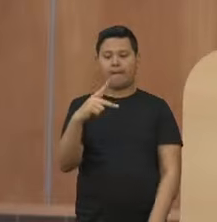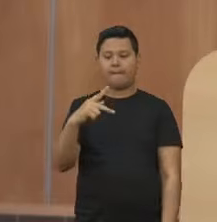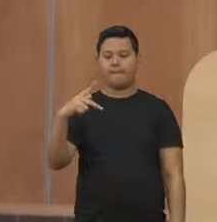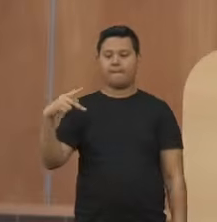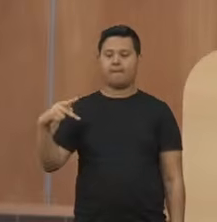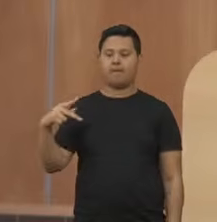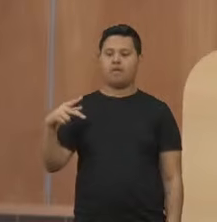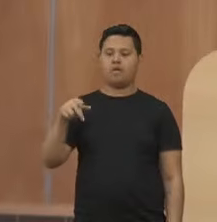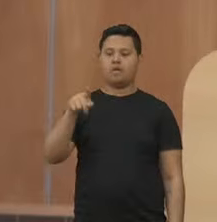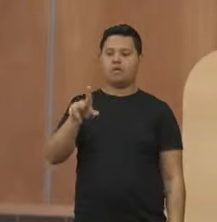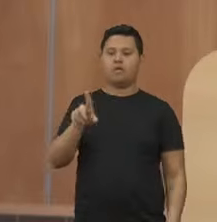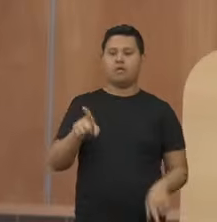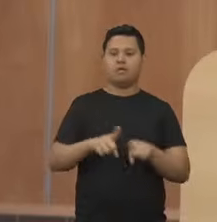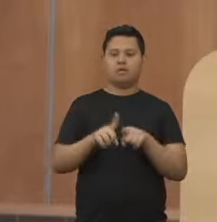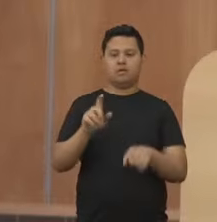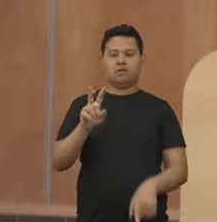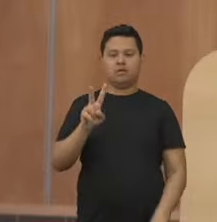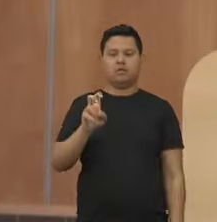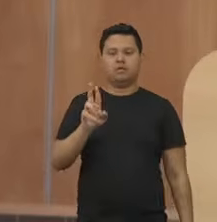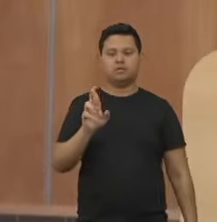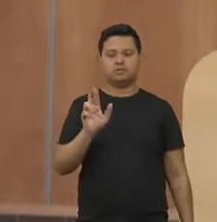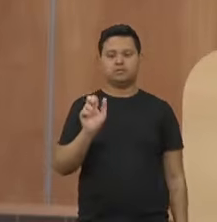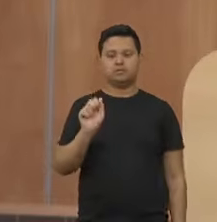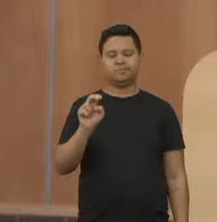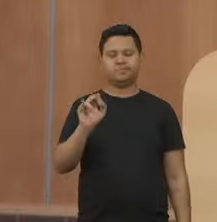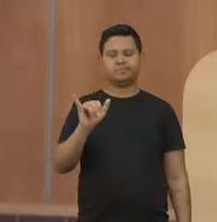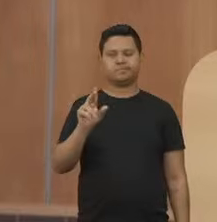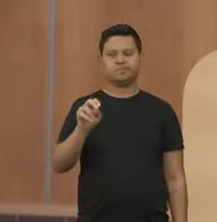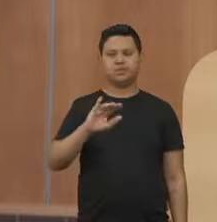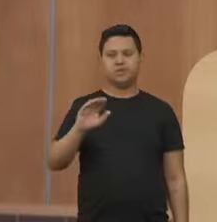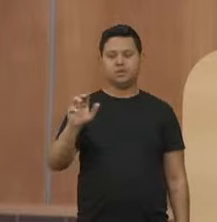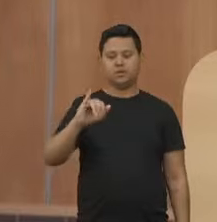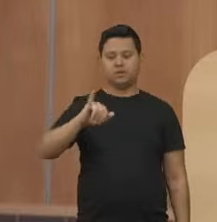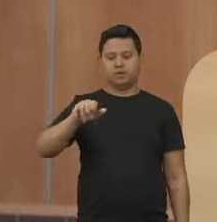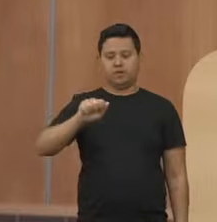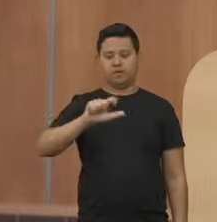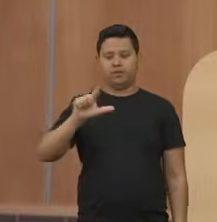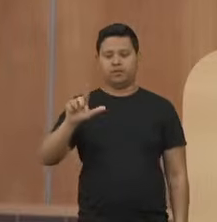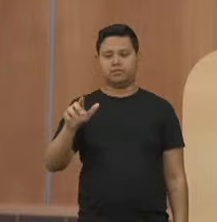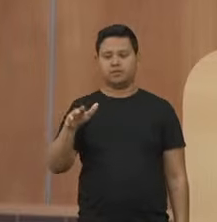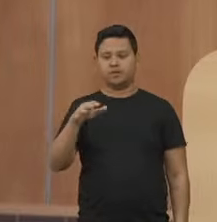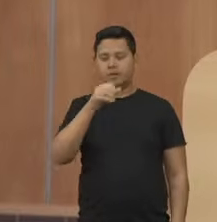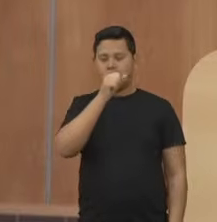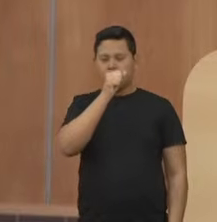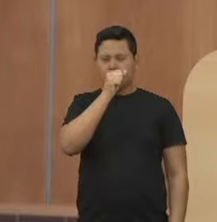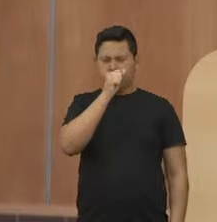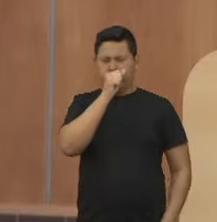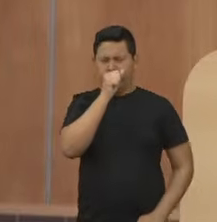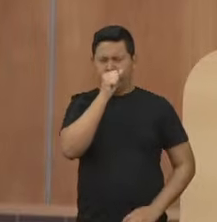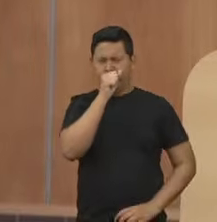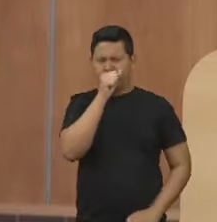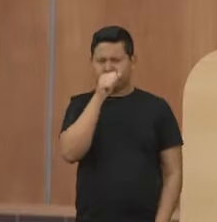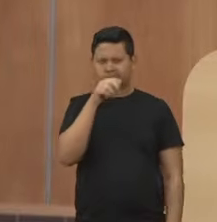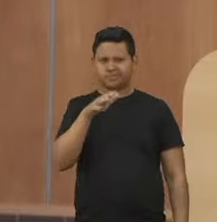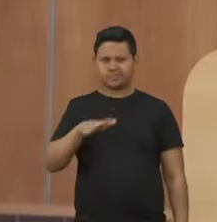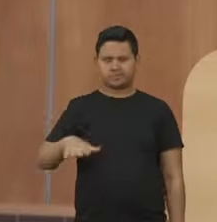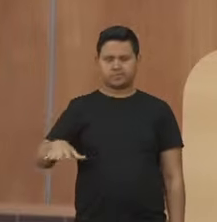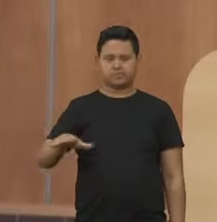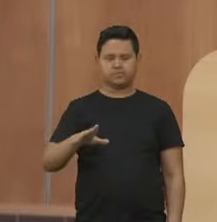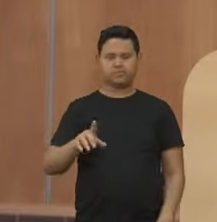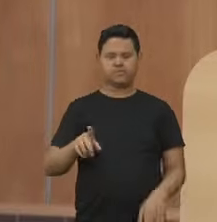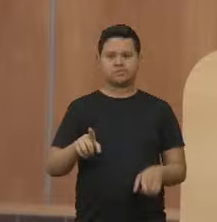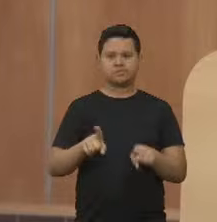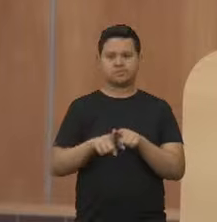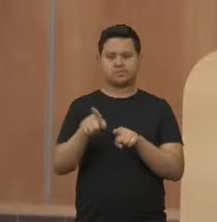Isso acontece muito no Veranejal, lá tem muitas famílias que estão nessa condição. Famílias compostas majoritariamente por